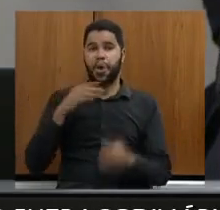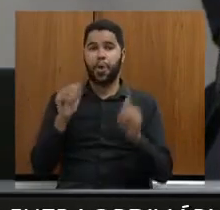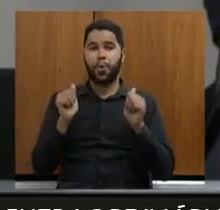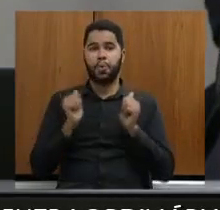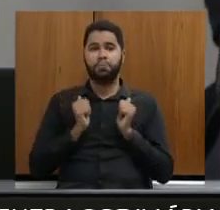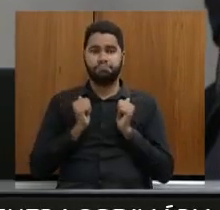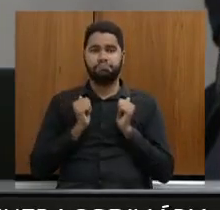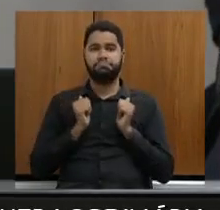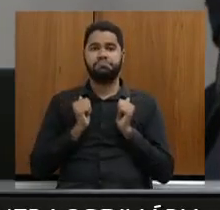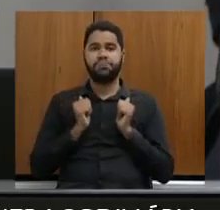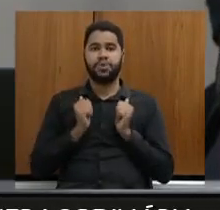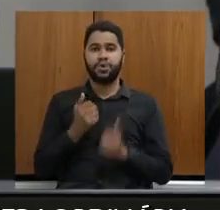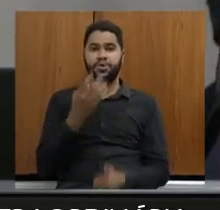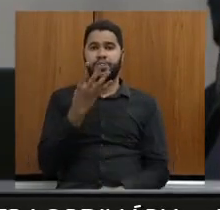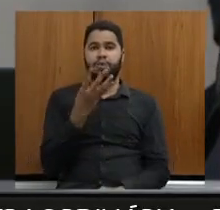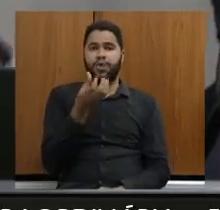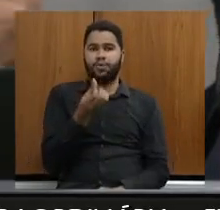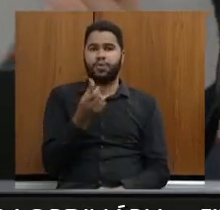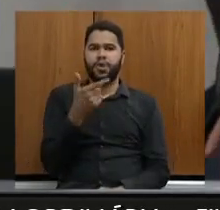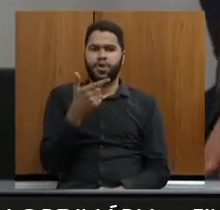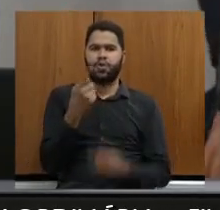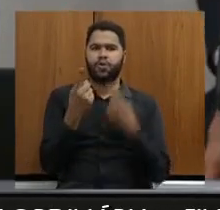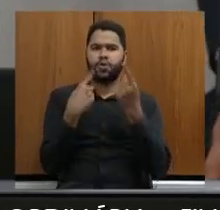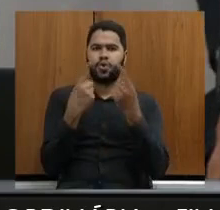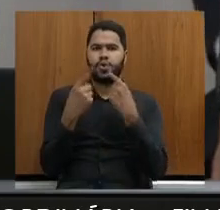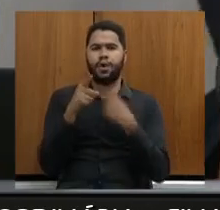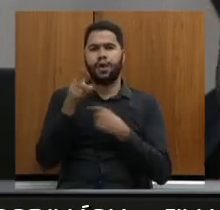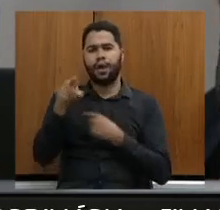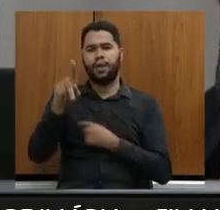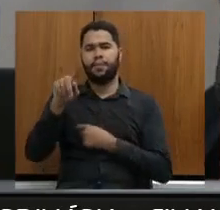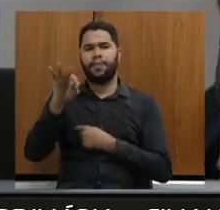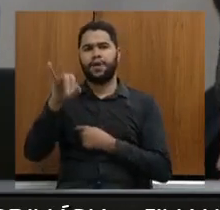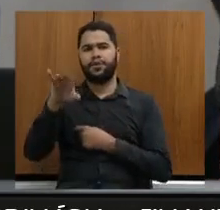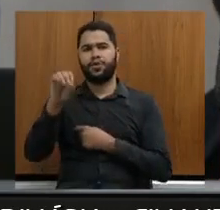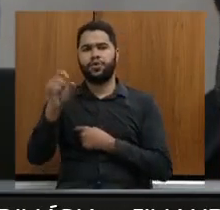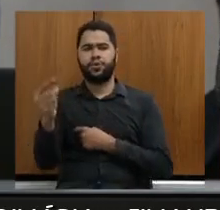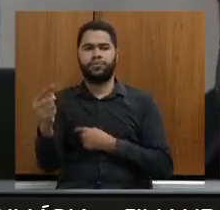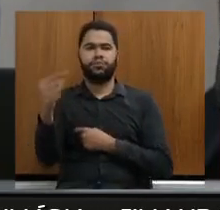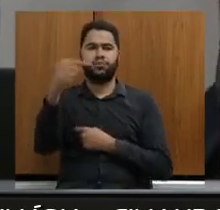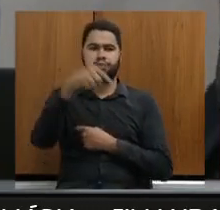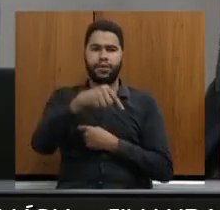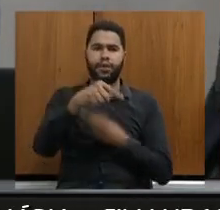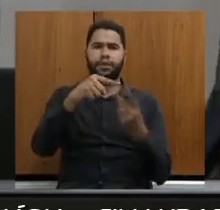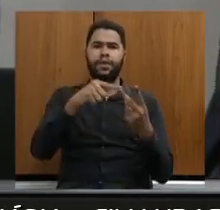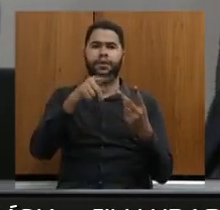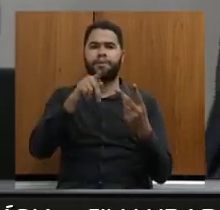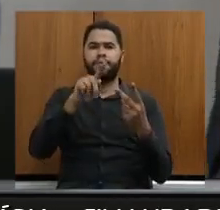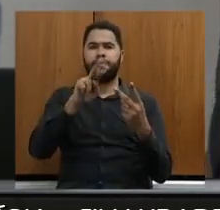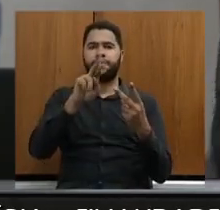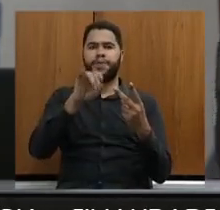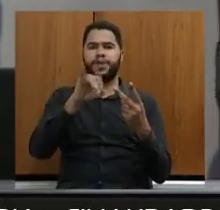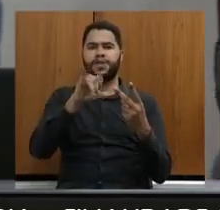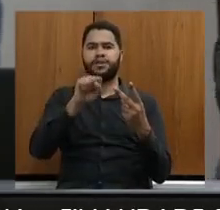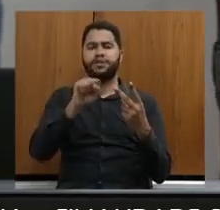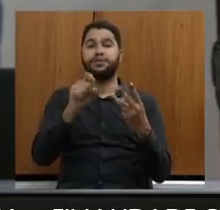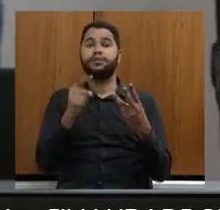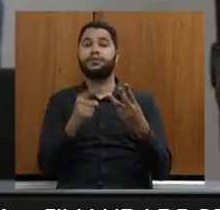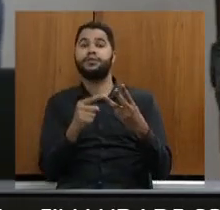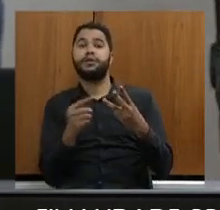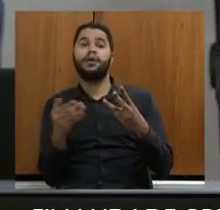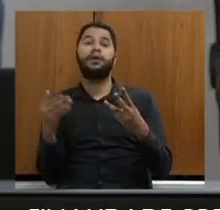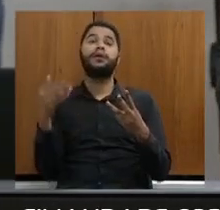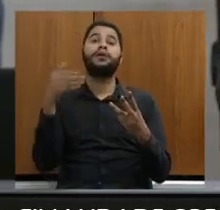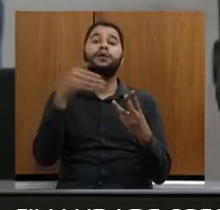que é na 462 é uma rodovia que sai de Patrocínio passa por Perdizes e vai até